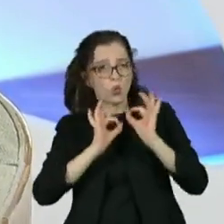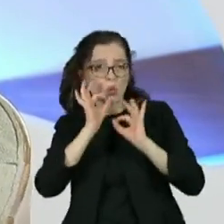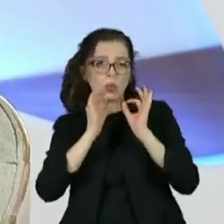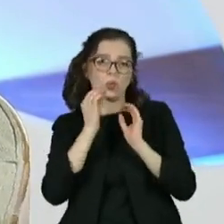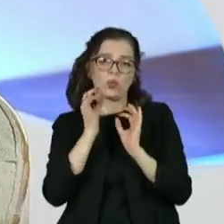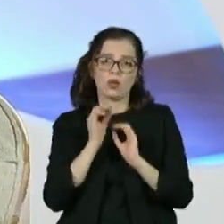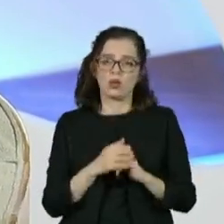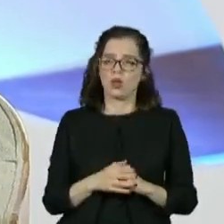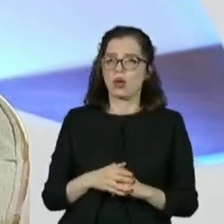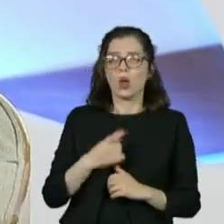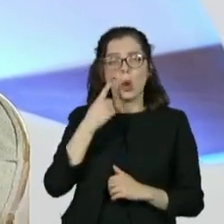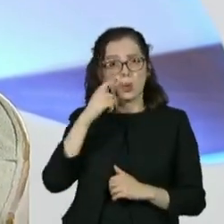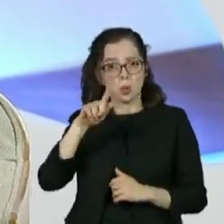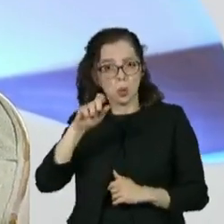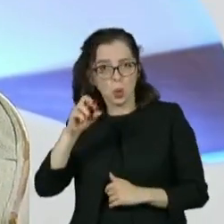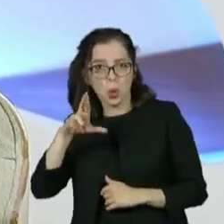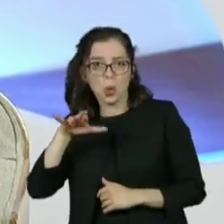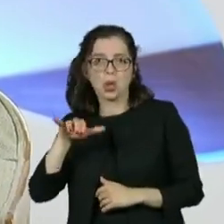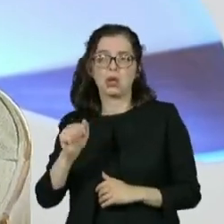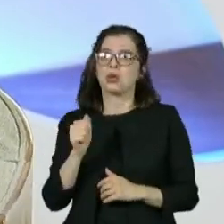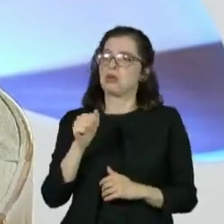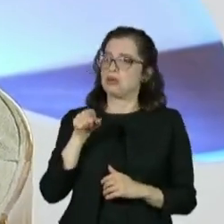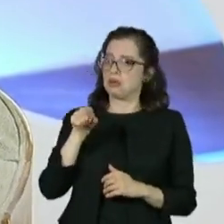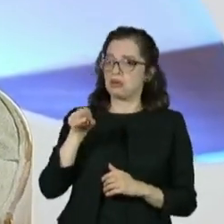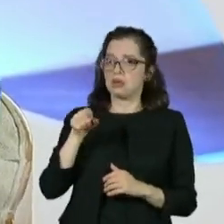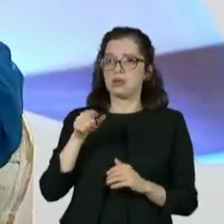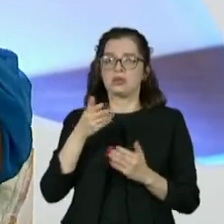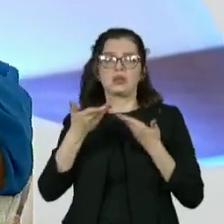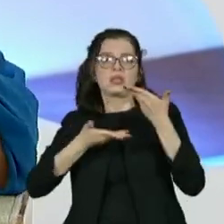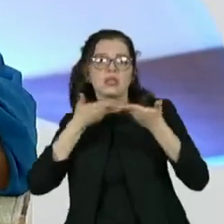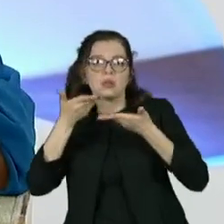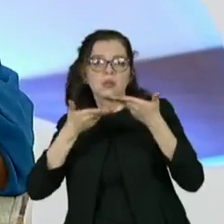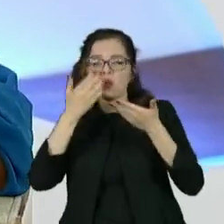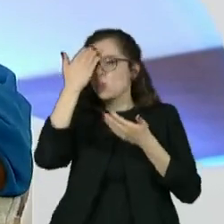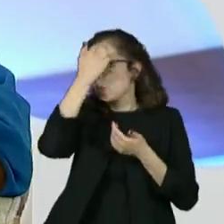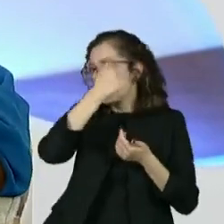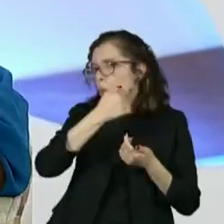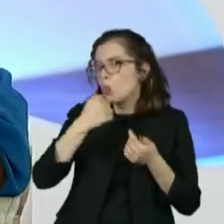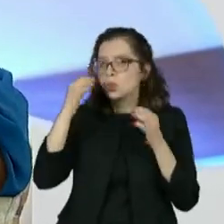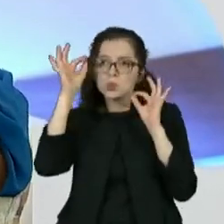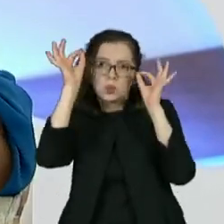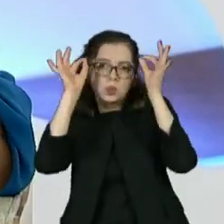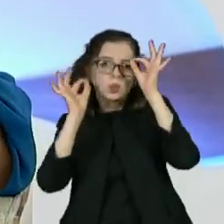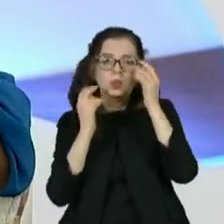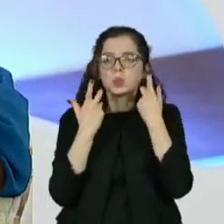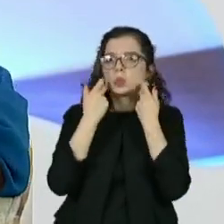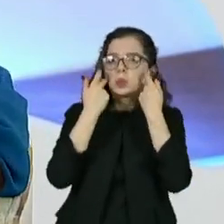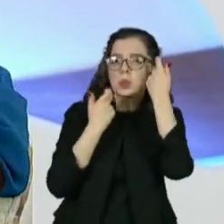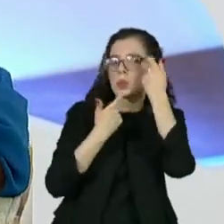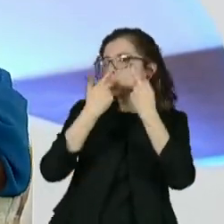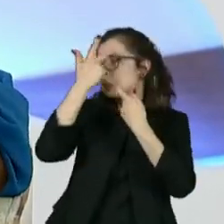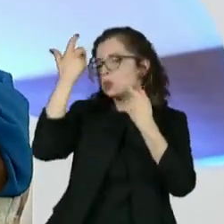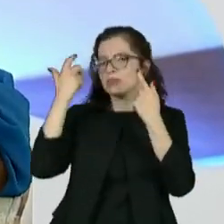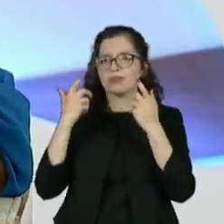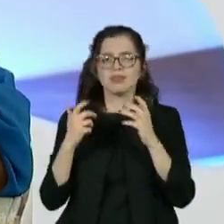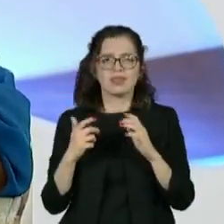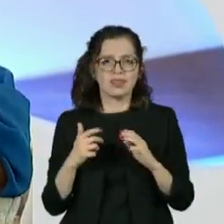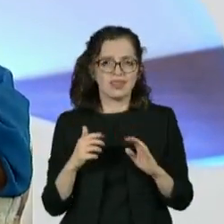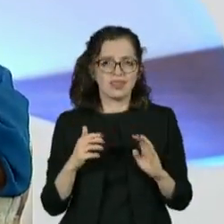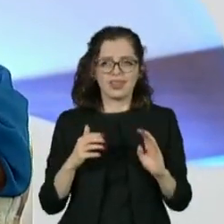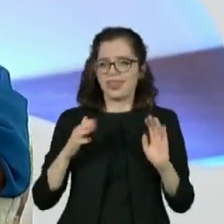que resulta uma harmonização facial, uma coisa. Então, assim, é tudo tão louco, é tudo tão perfeito dentro dessas